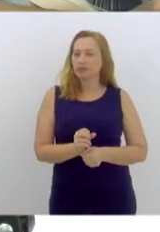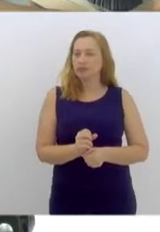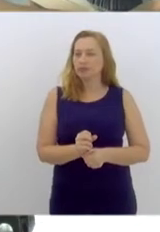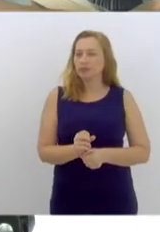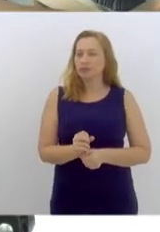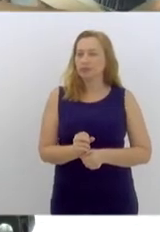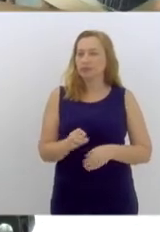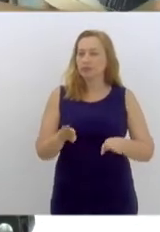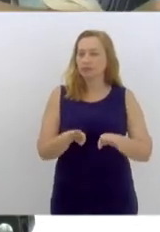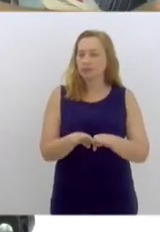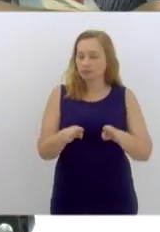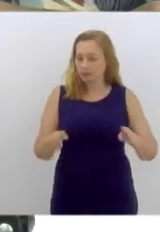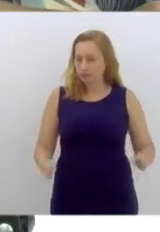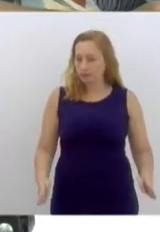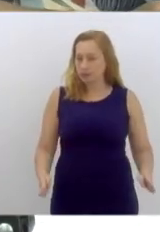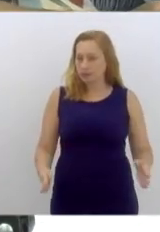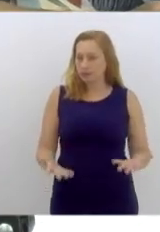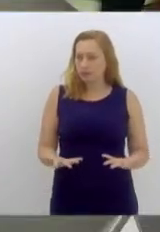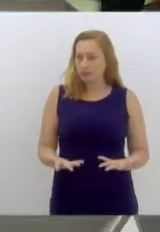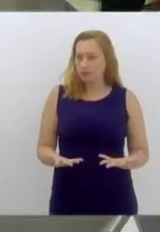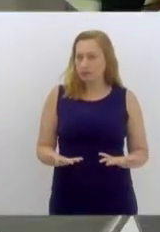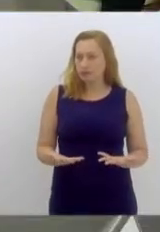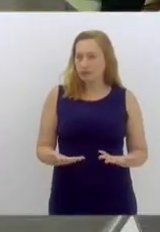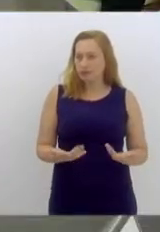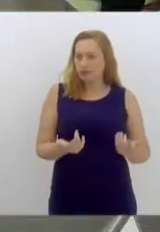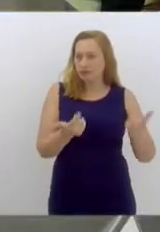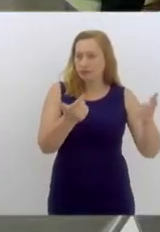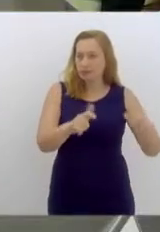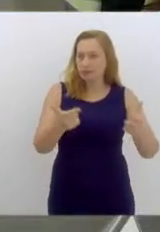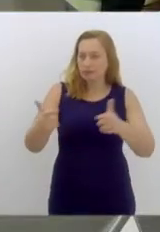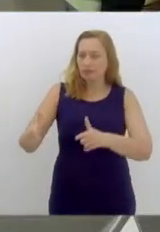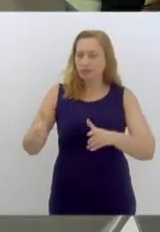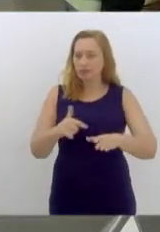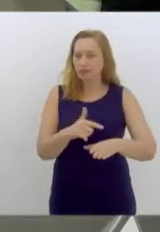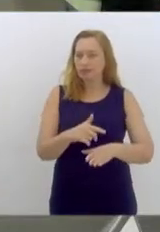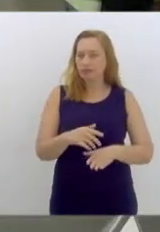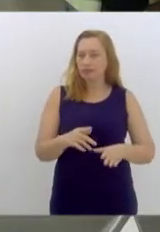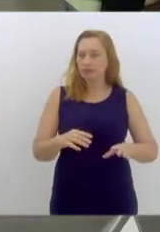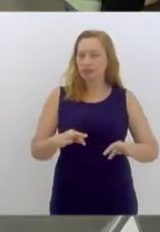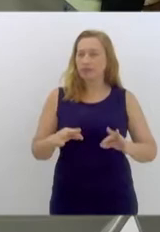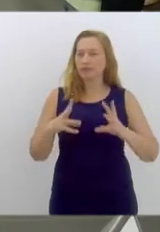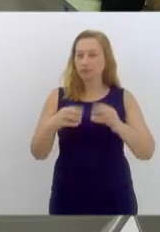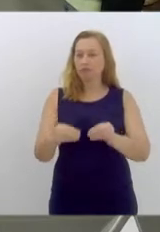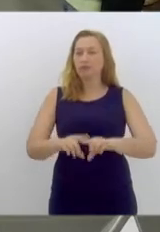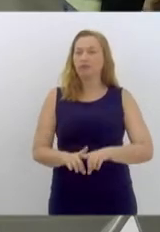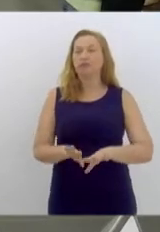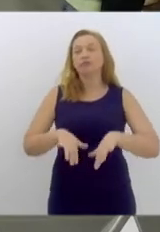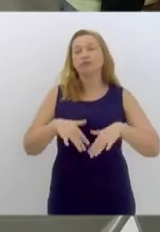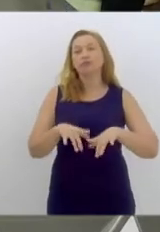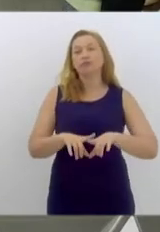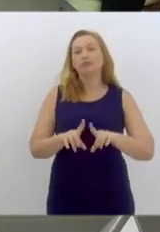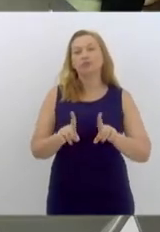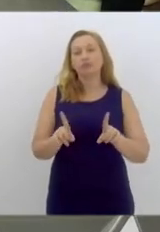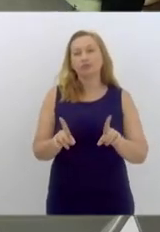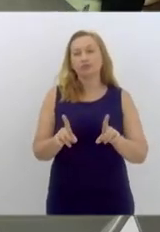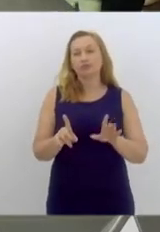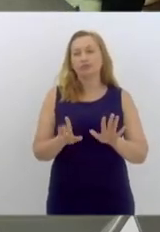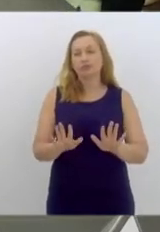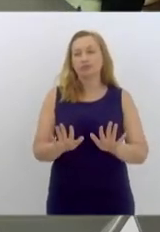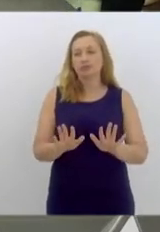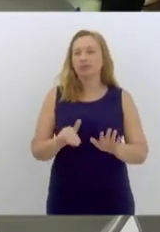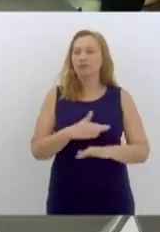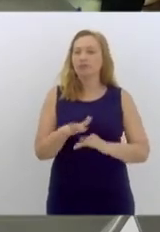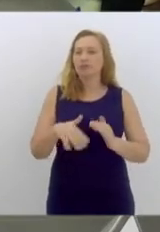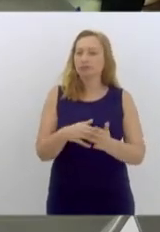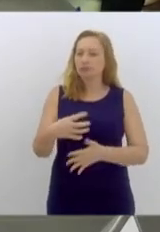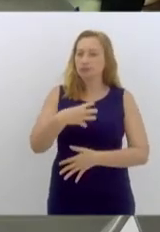A mesa não contempla lugares para todos. Então, todos se sintam